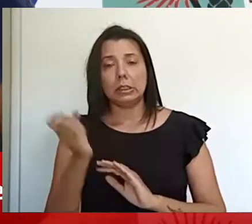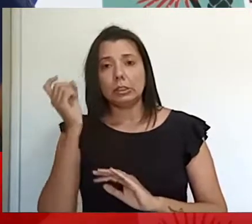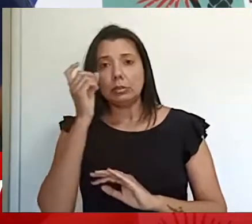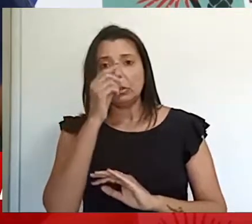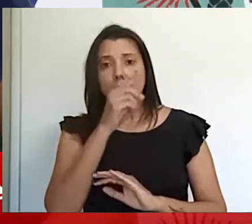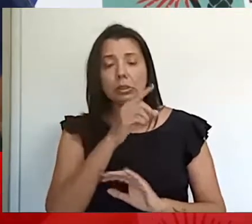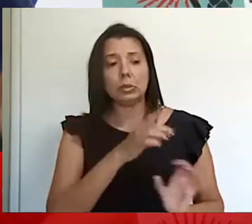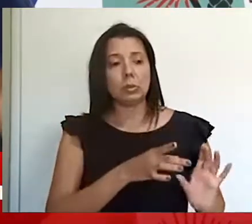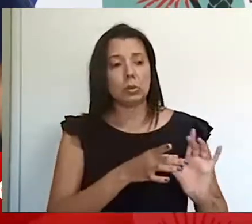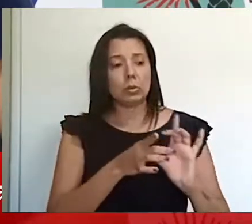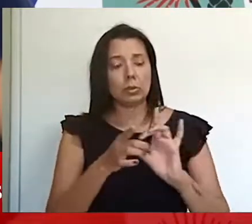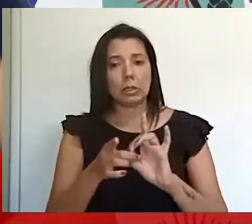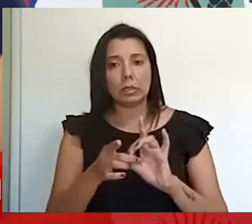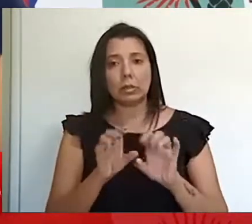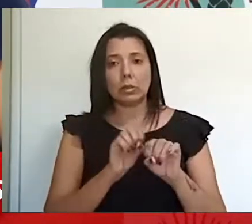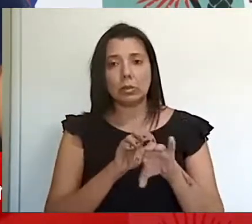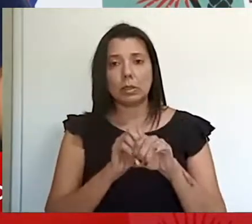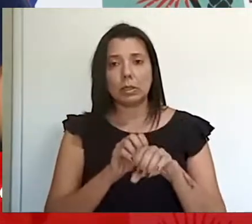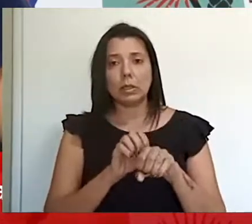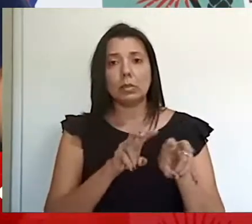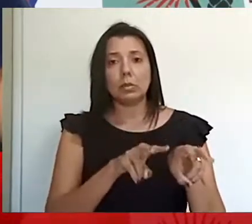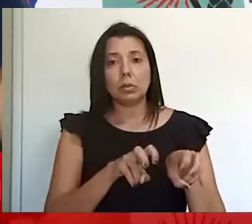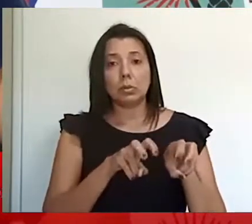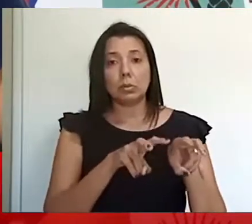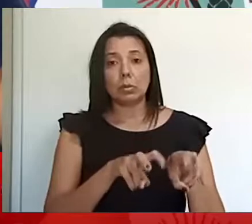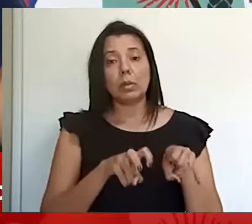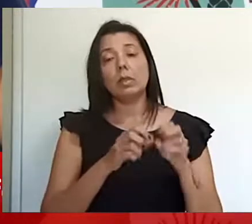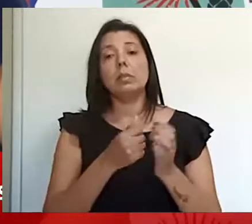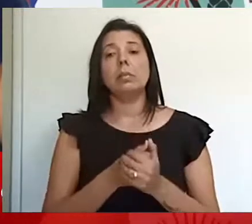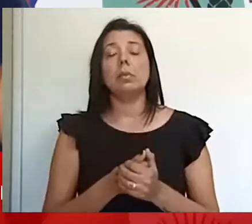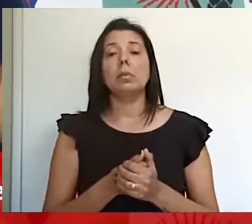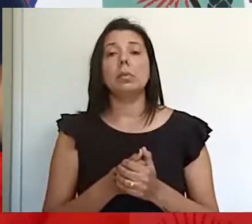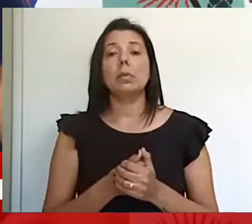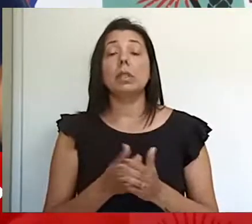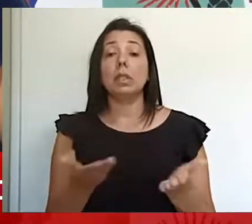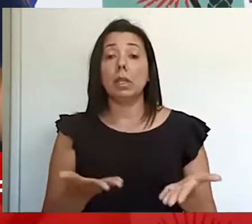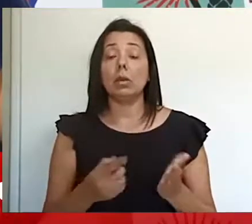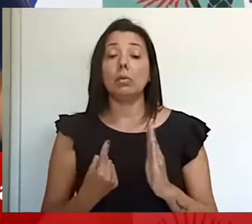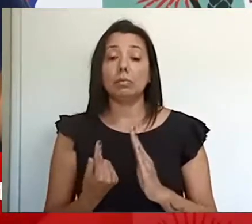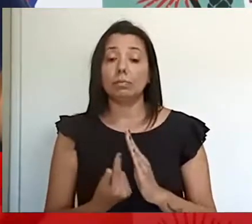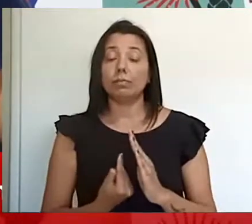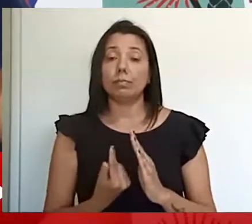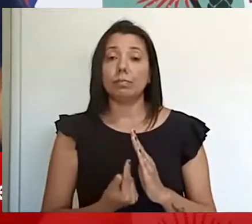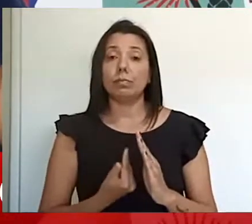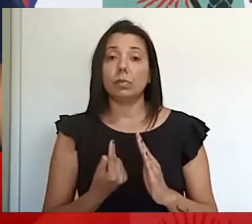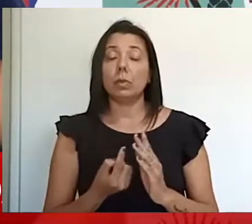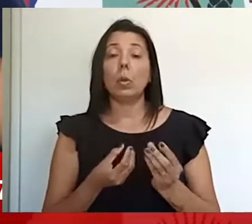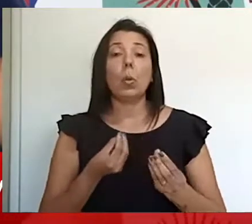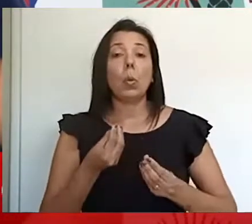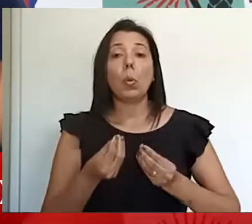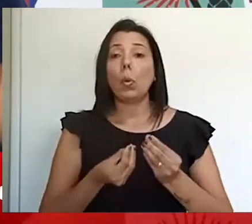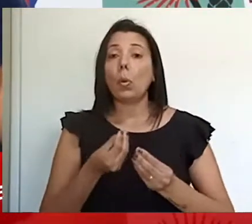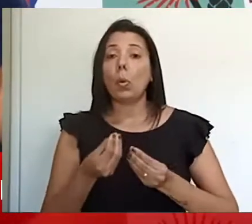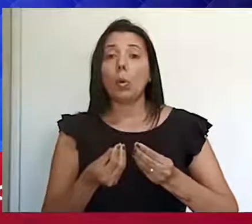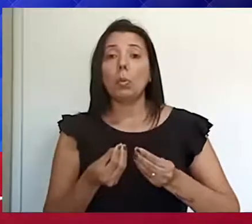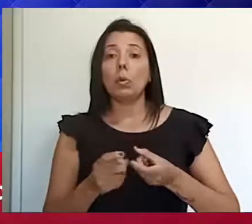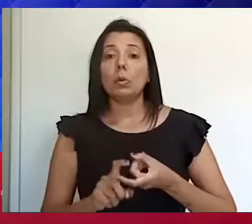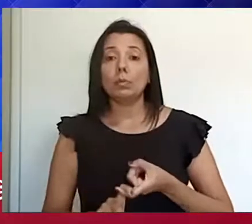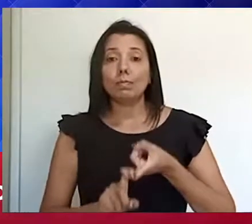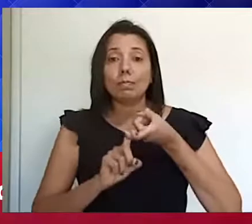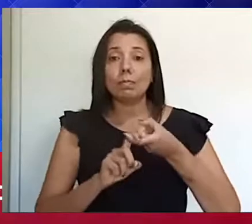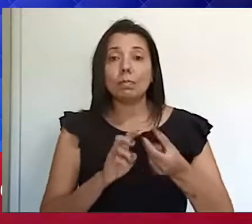no campo, né? E com o isolamento social, com a suspensão das aulas, como é que está esse cenário